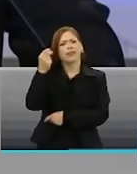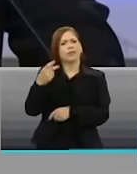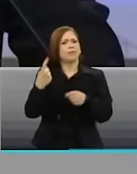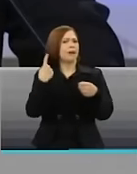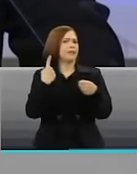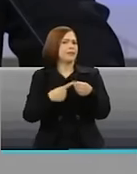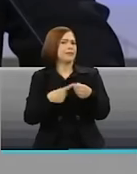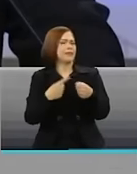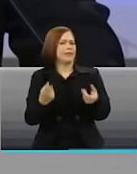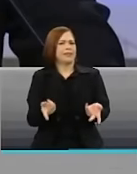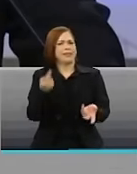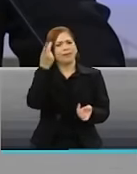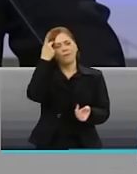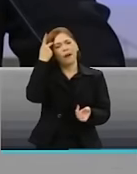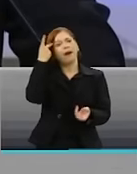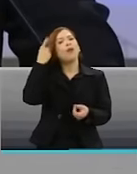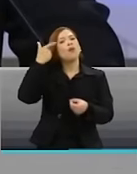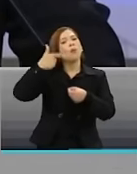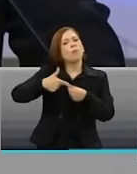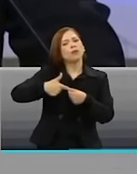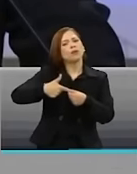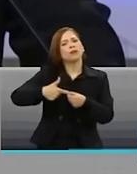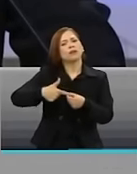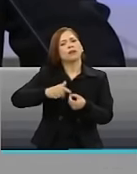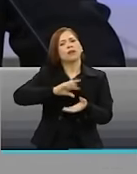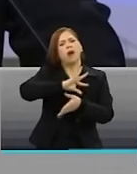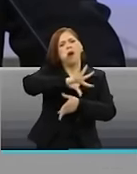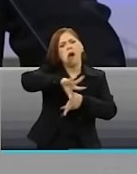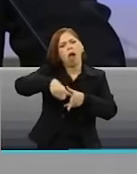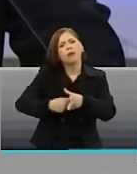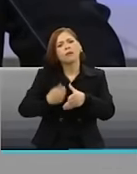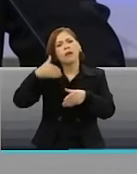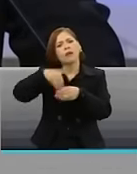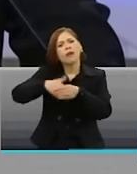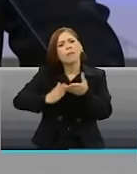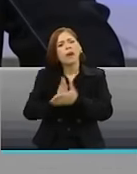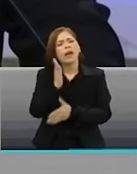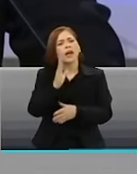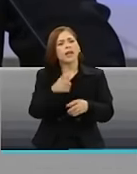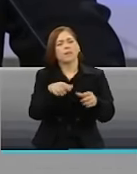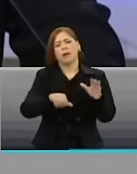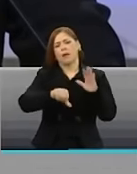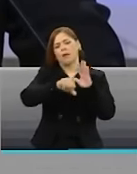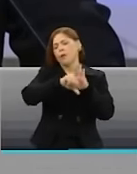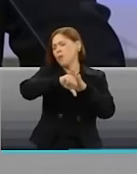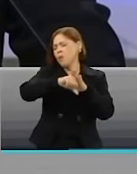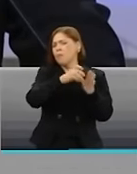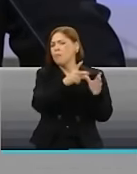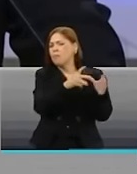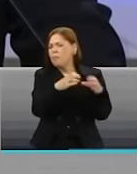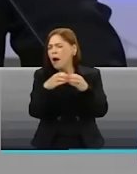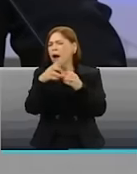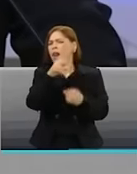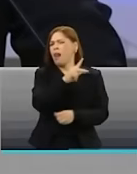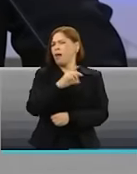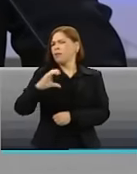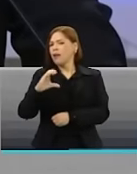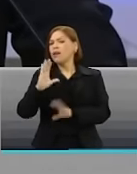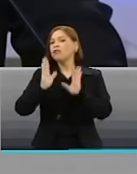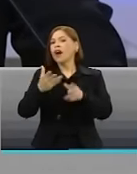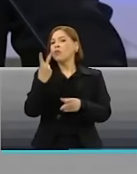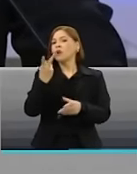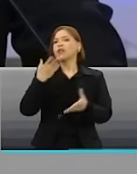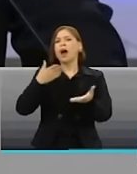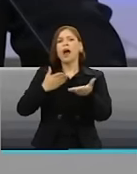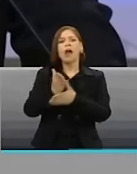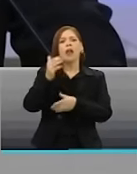Paulo. Lavava dinheiro com posto de gasolina, foi eleito pelo crime organizado e já há 2 administrações foi reeleito. Se